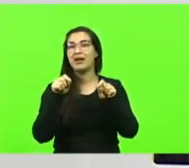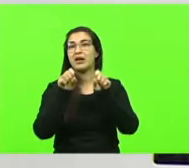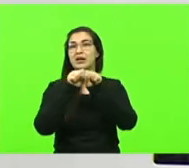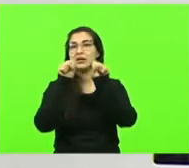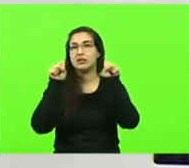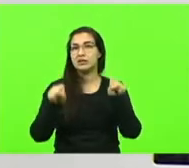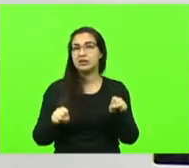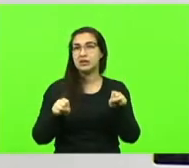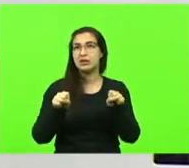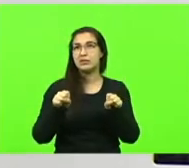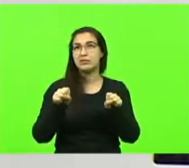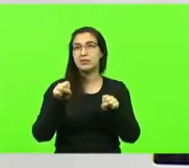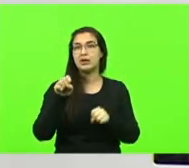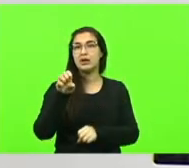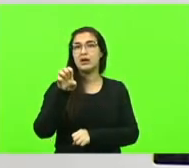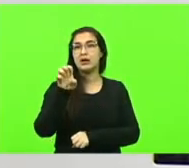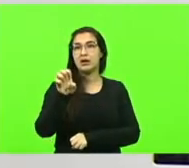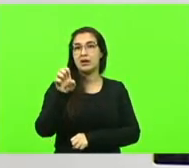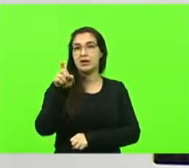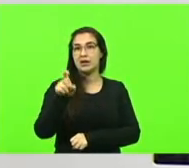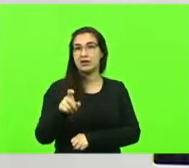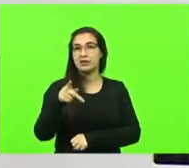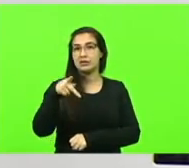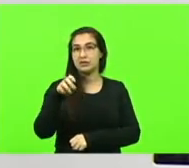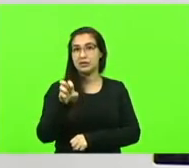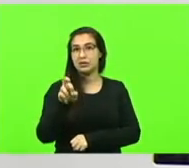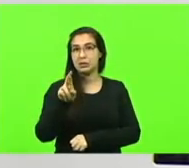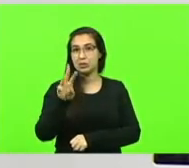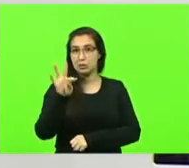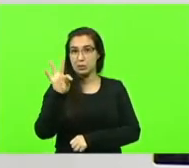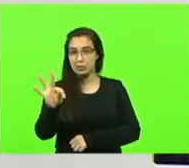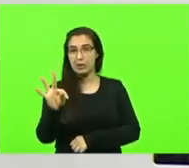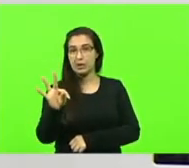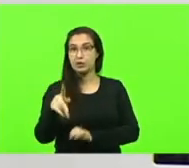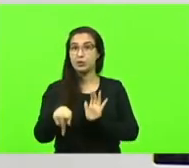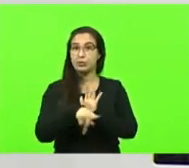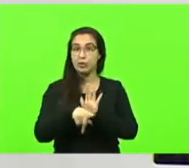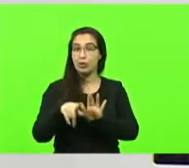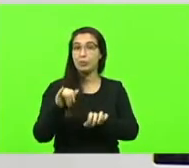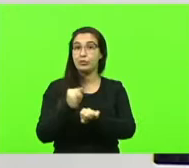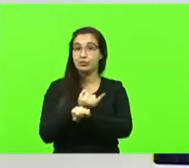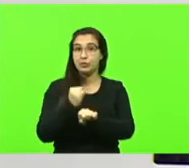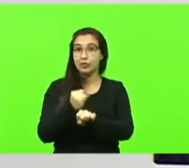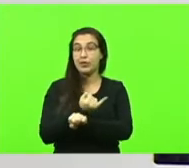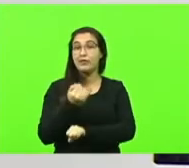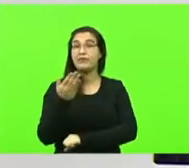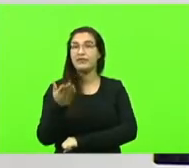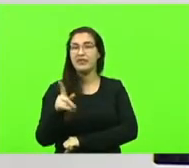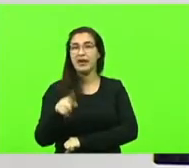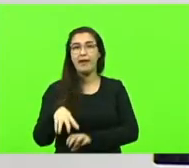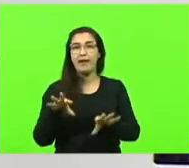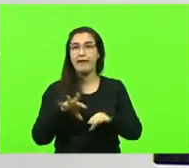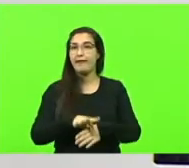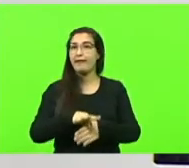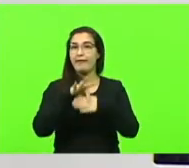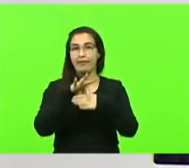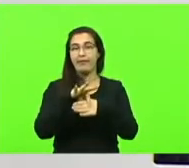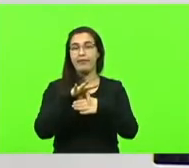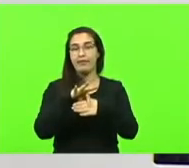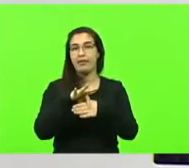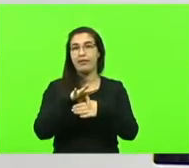Expert, de Joinville. Essa empresa é líder de mercado no Brasil